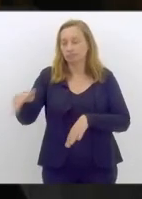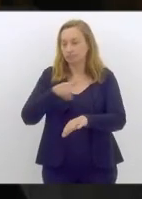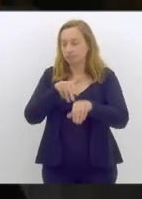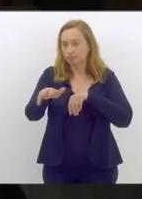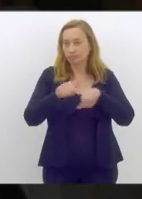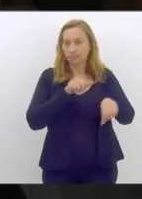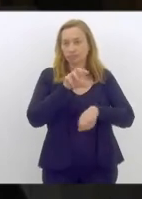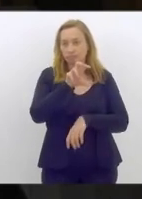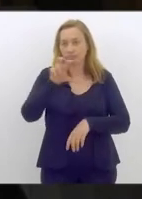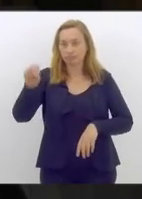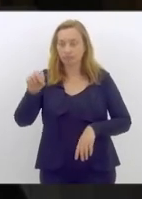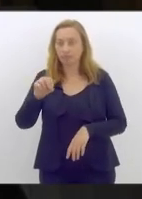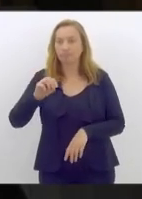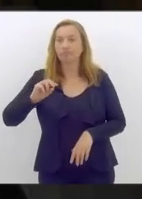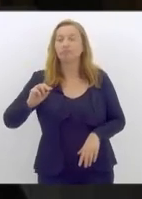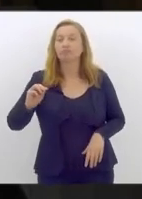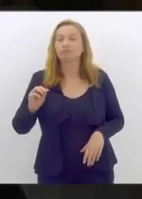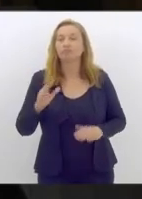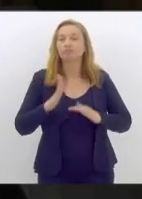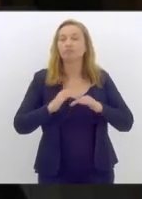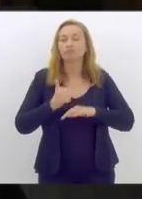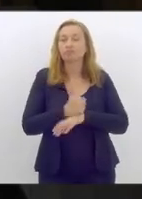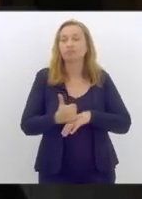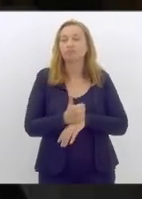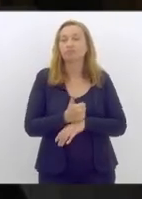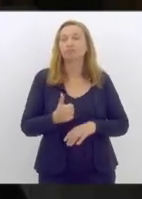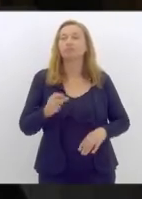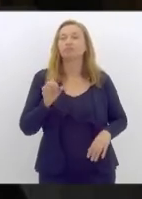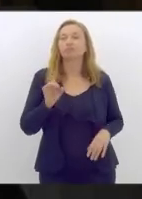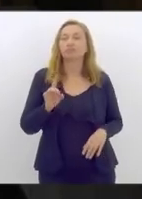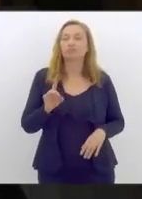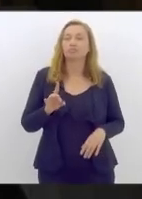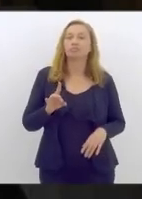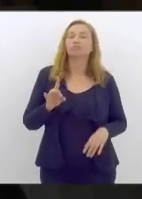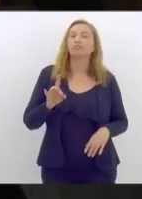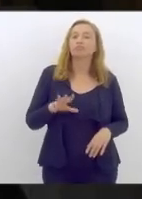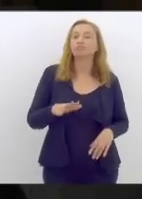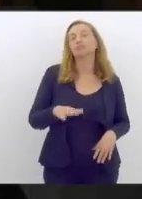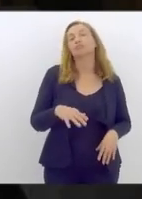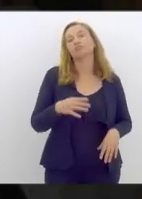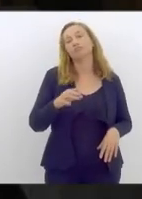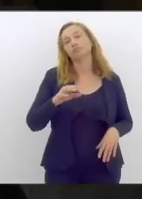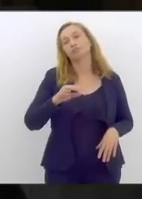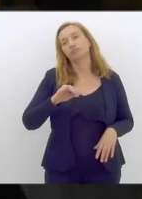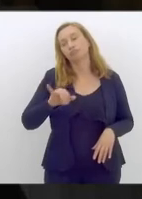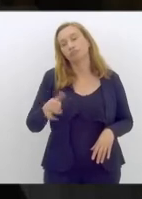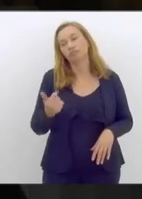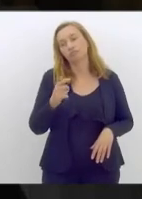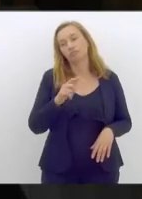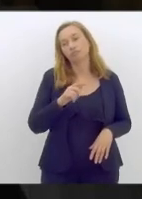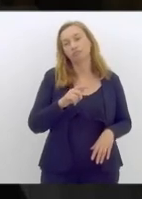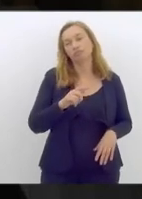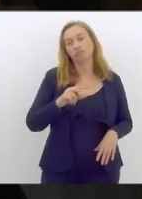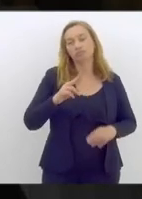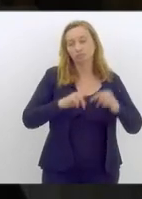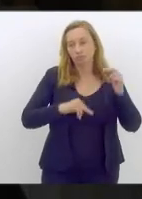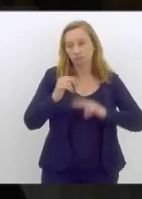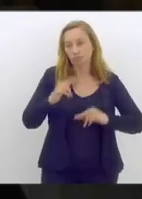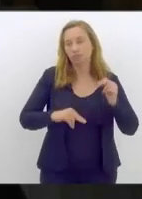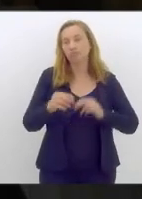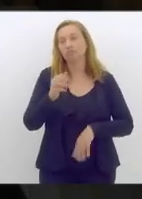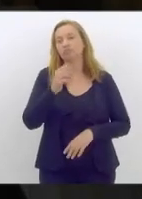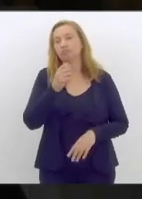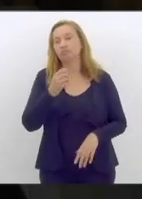o que só fez no final de Junho passou Julho passou agosto passou Setembro nenhum desses professores havia sido nomeado